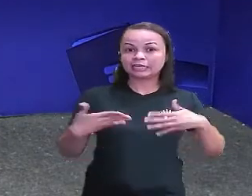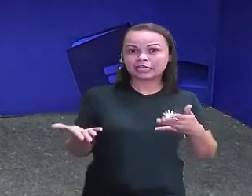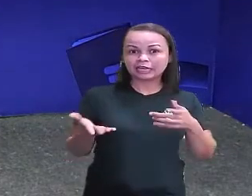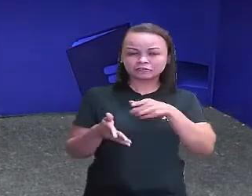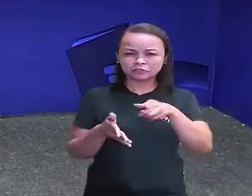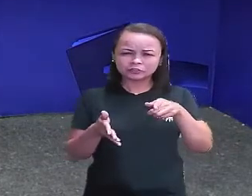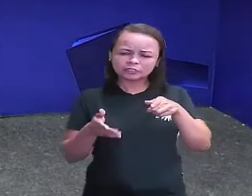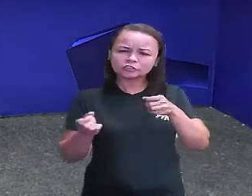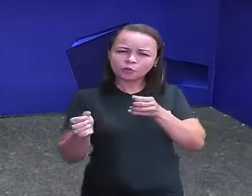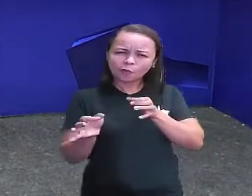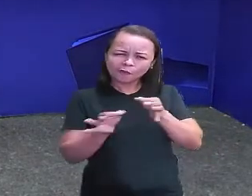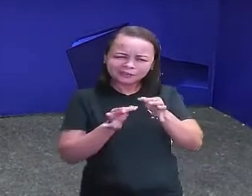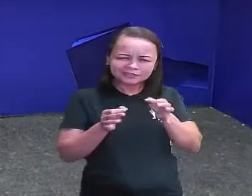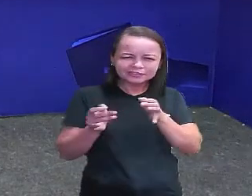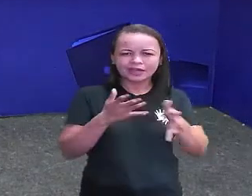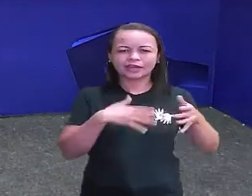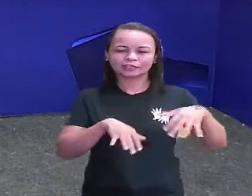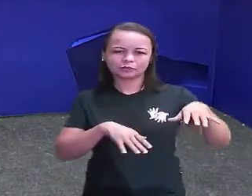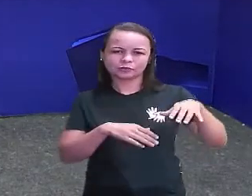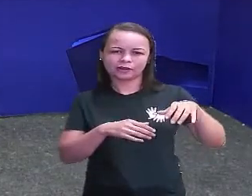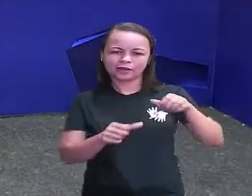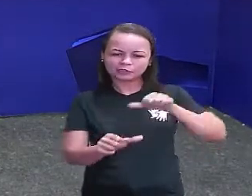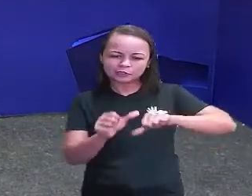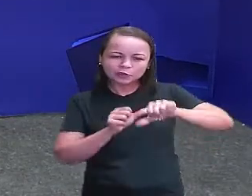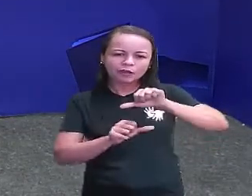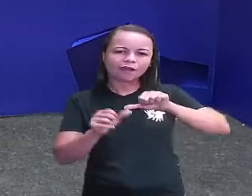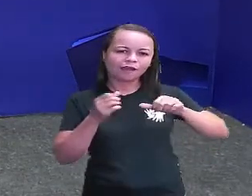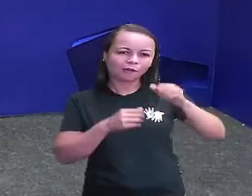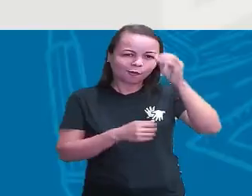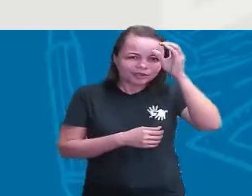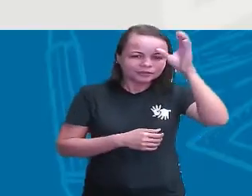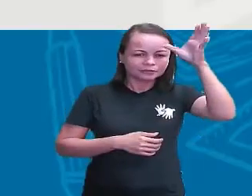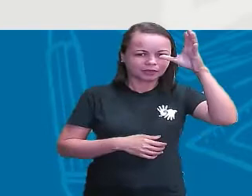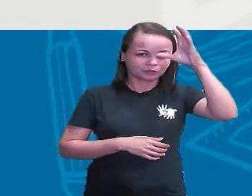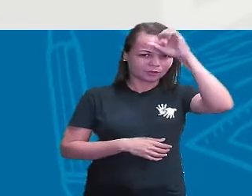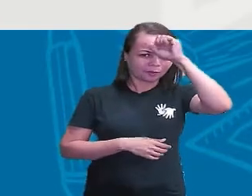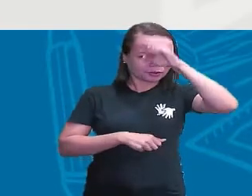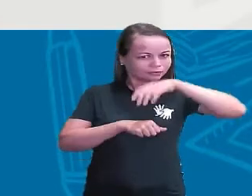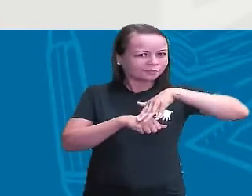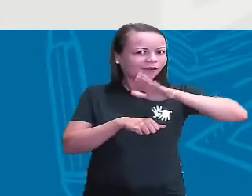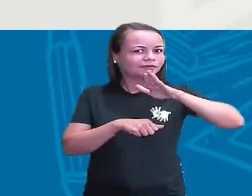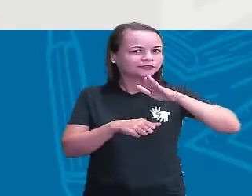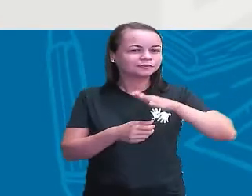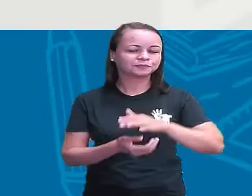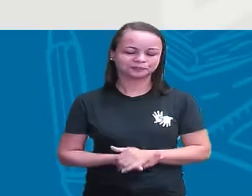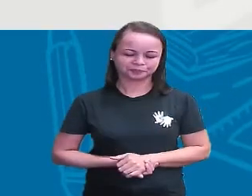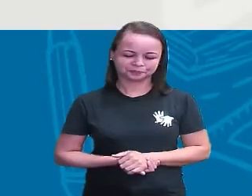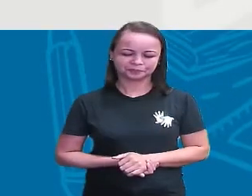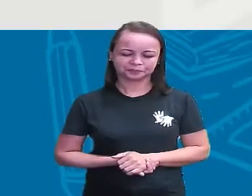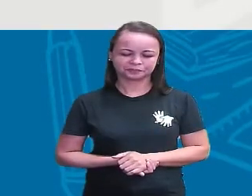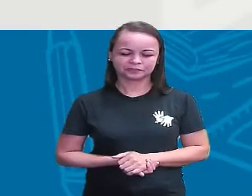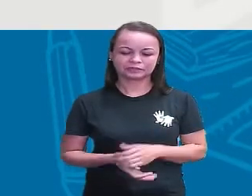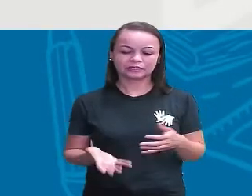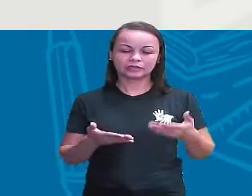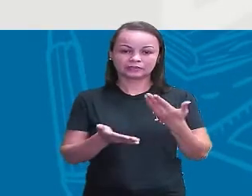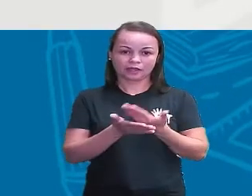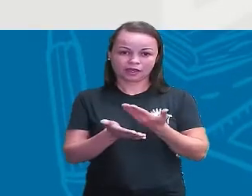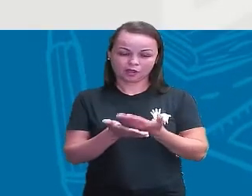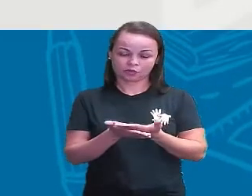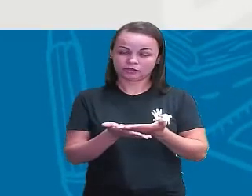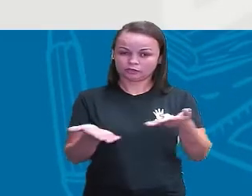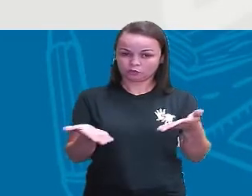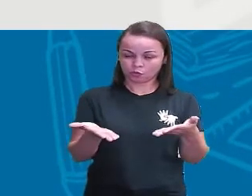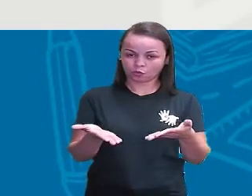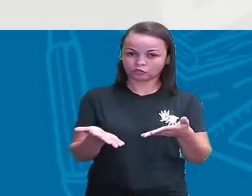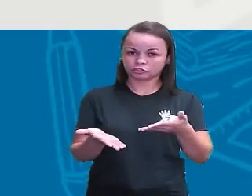trocar conhecimentos e aprender muito? Espero que sim! Na nossa aula de hoje, aula de número